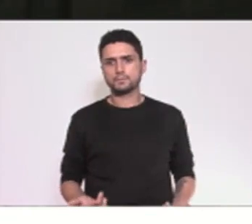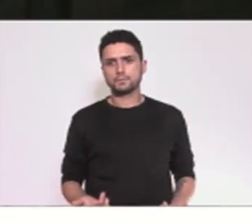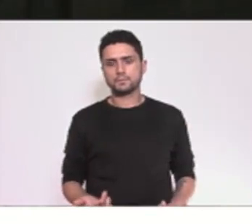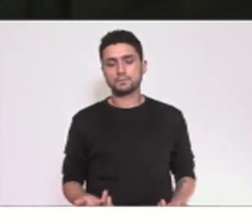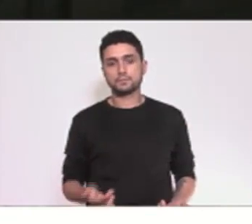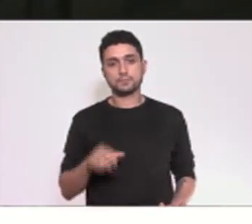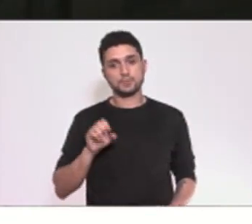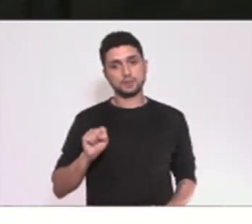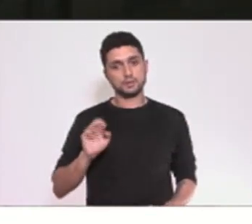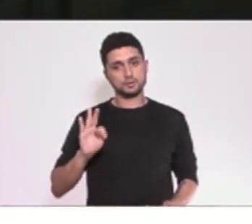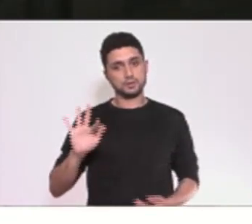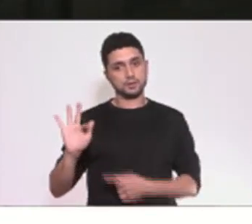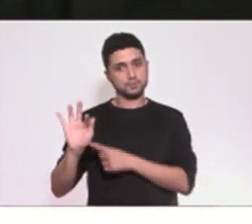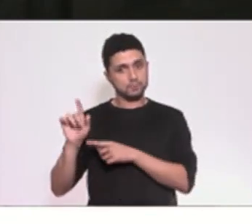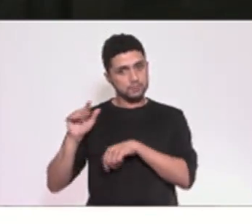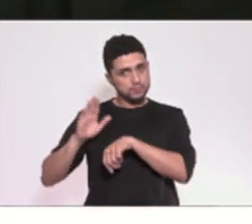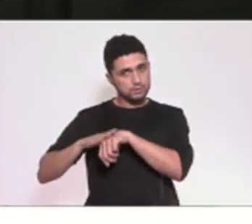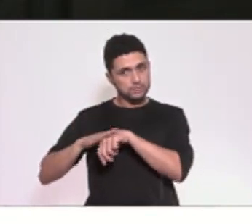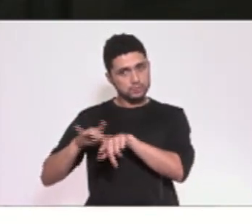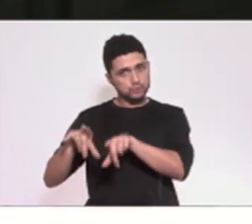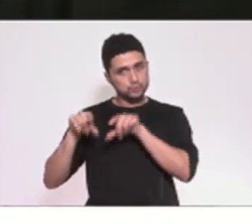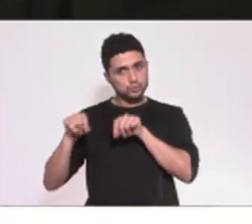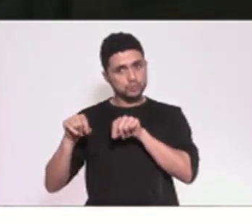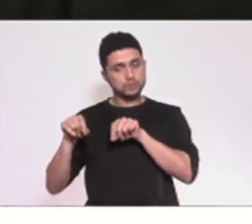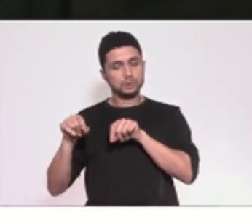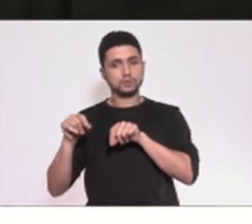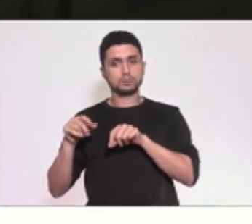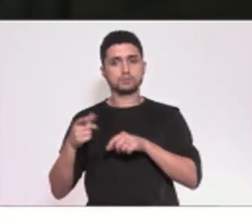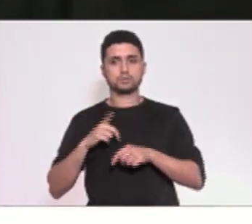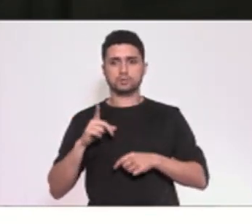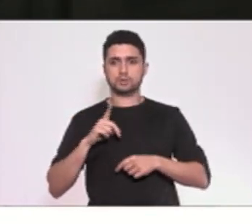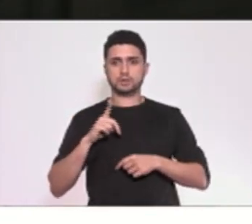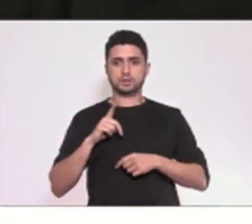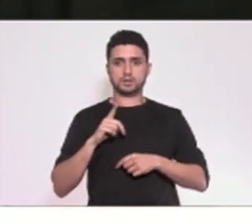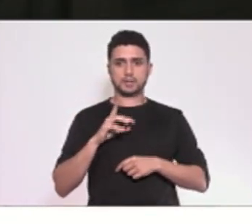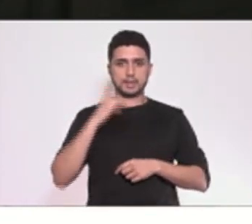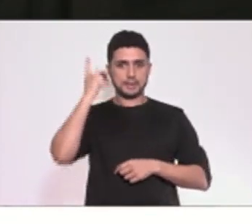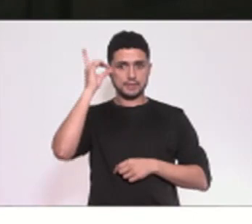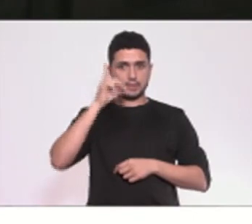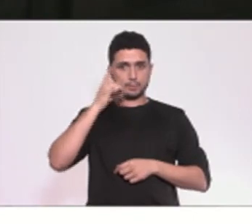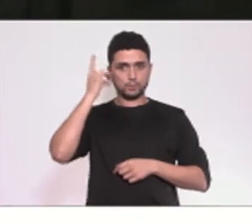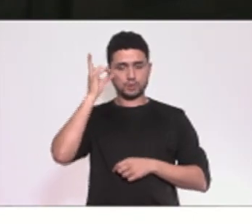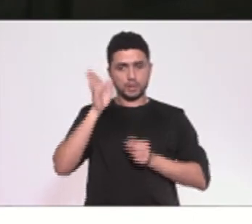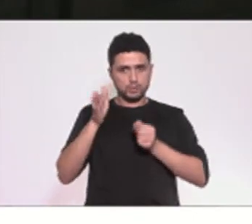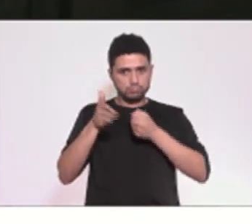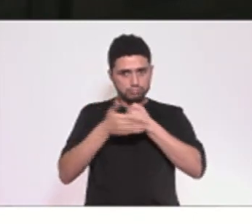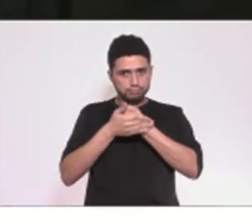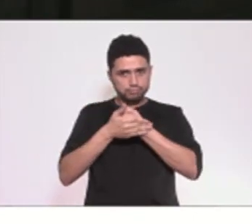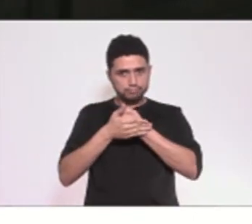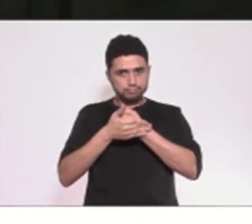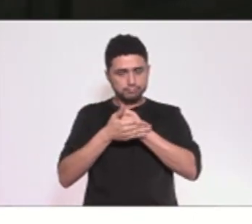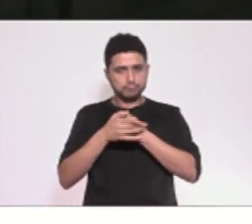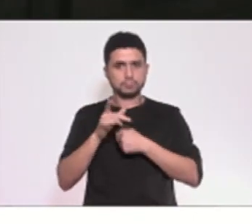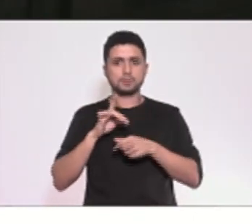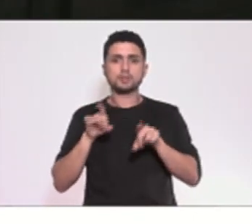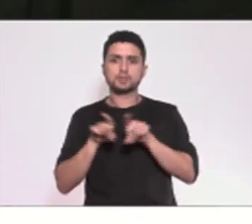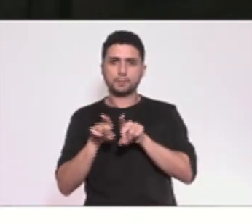O Supremo decidiu que as imunidades de deputados federais e senadores se aplicam aos deputados